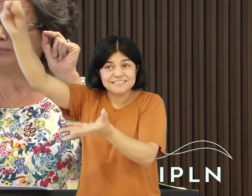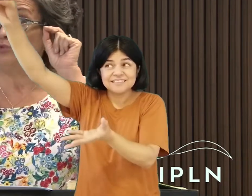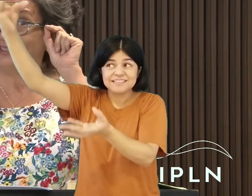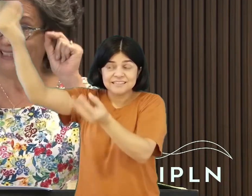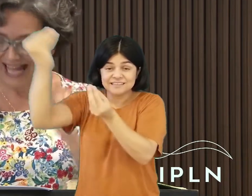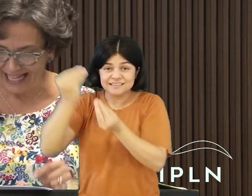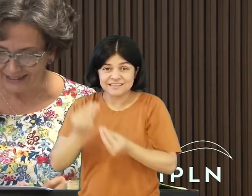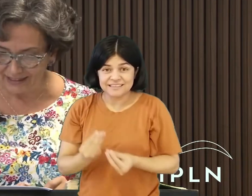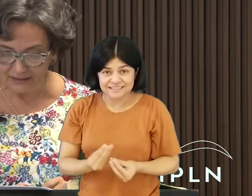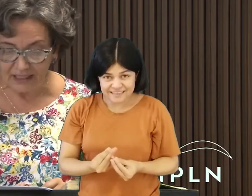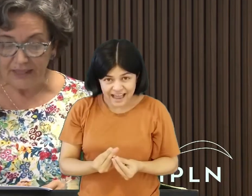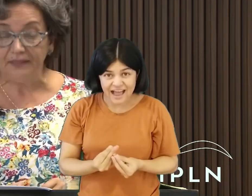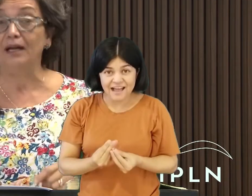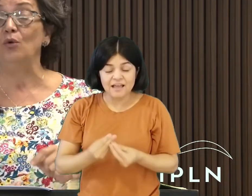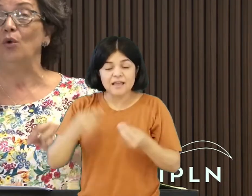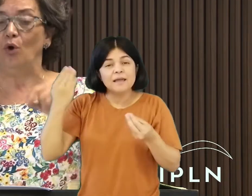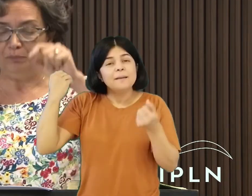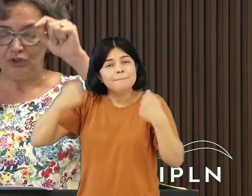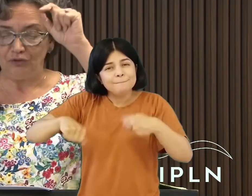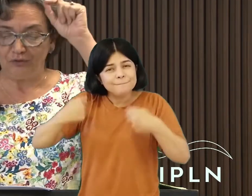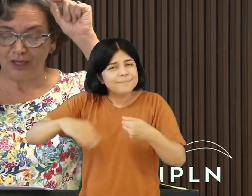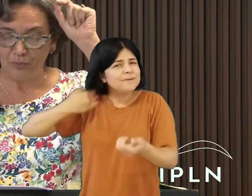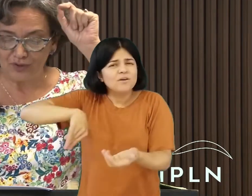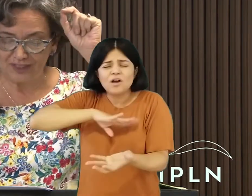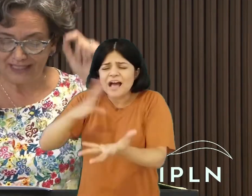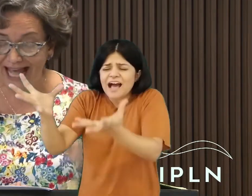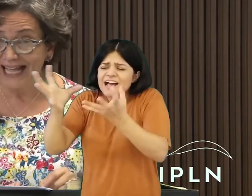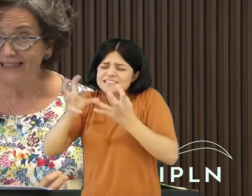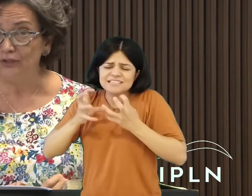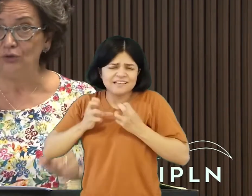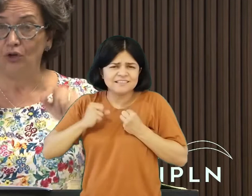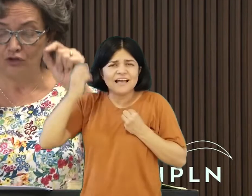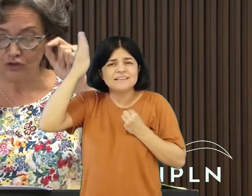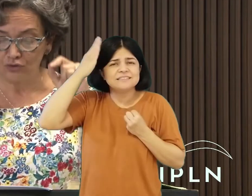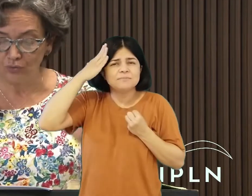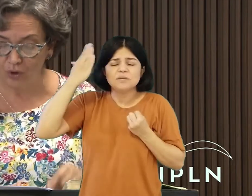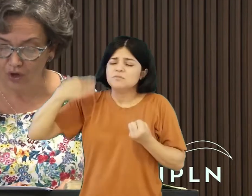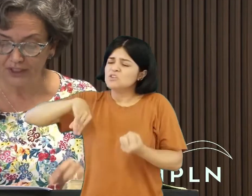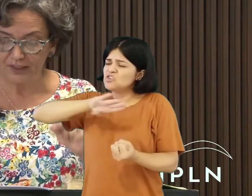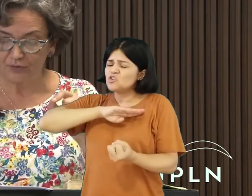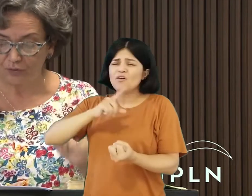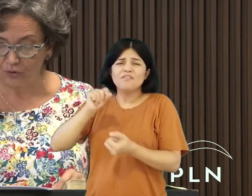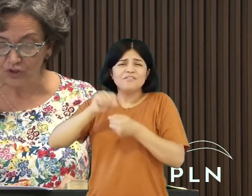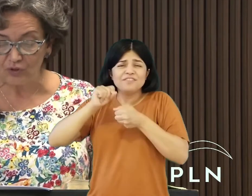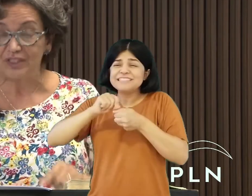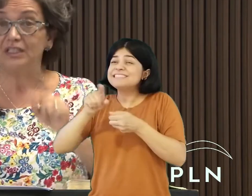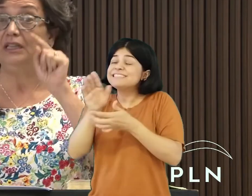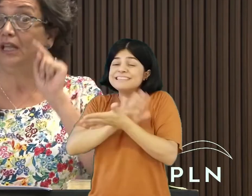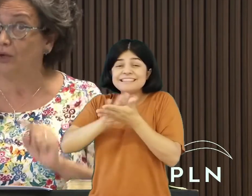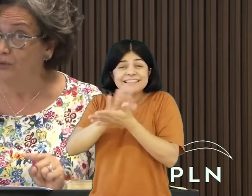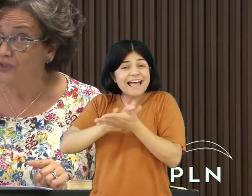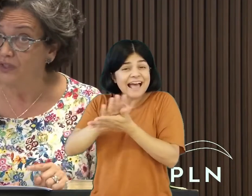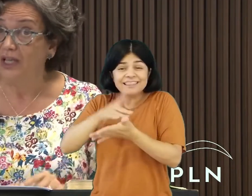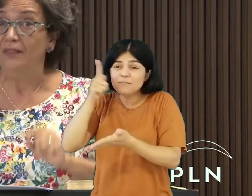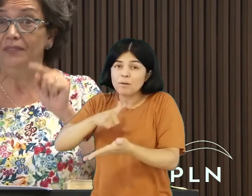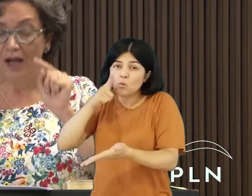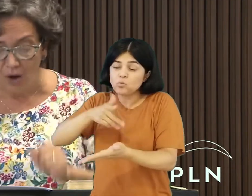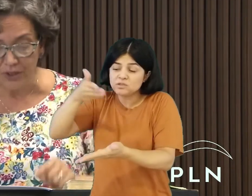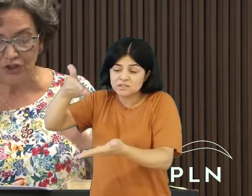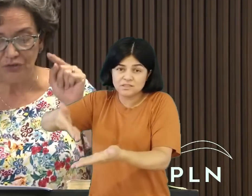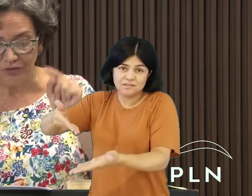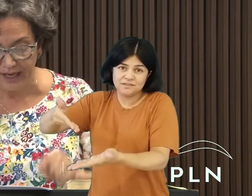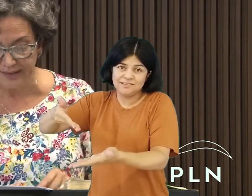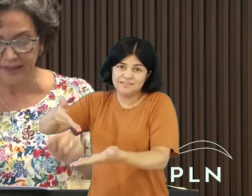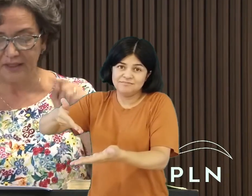não temos nada, não obtivemos nada do nosso suor e esforço se Deus